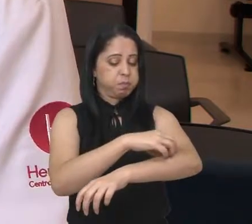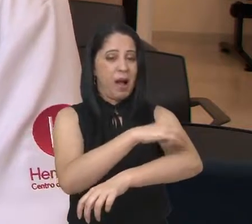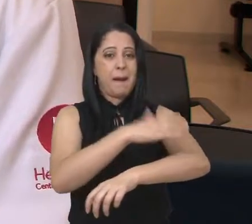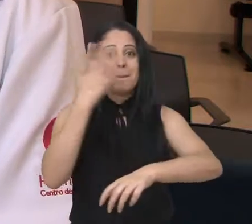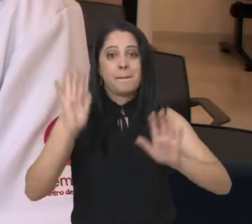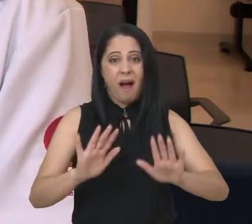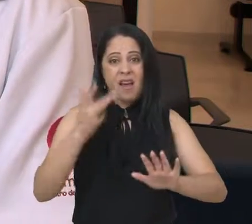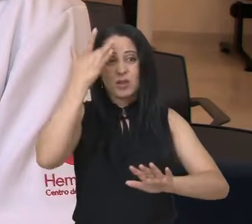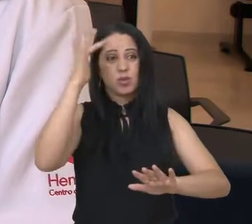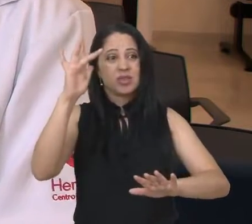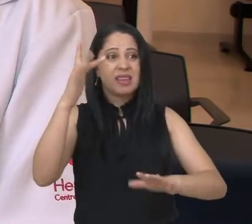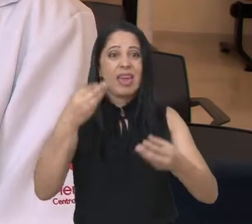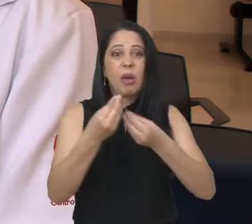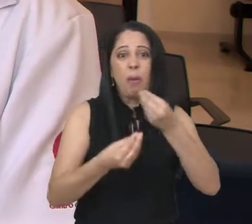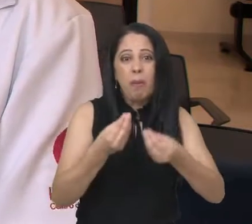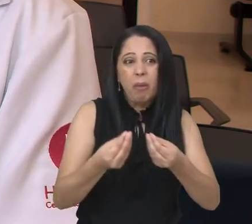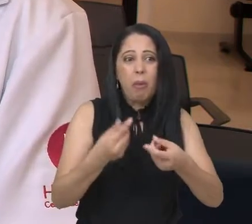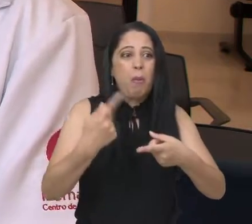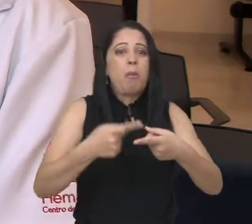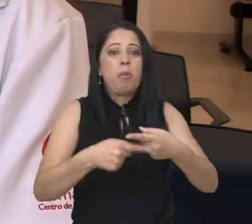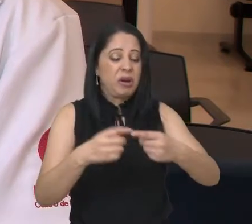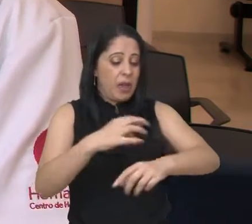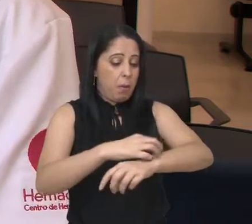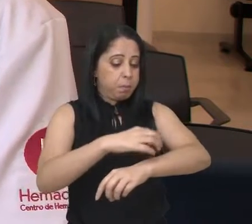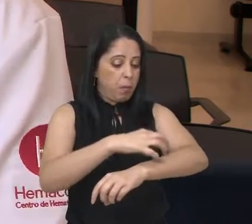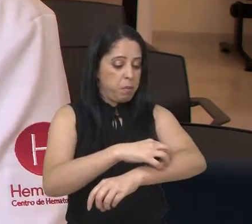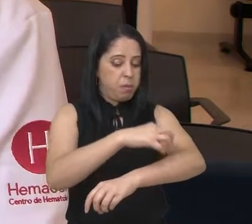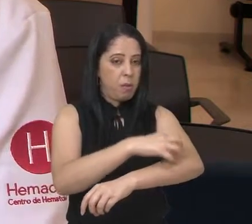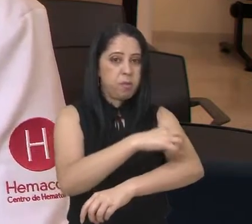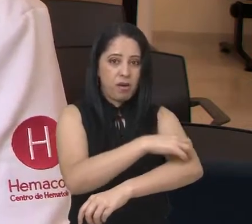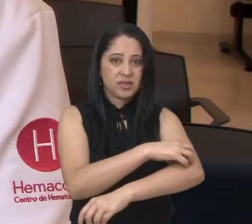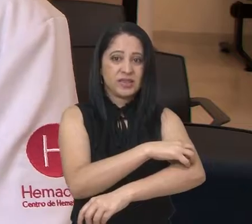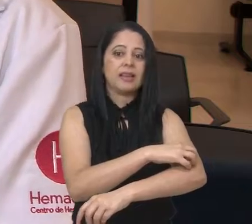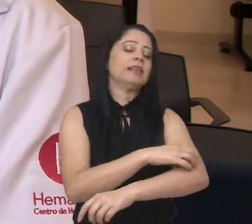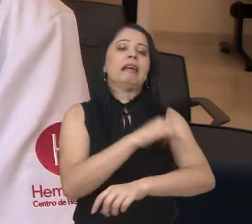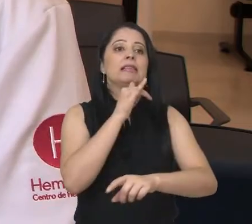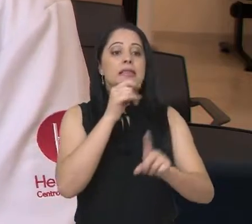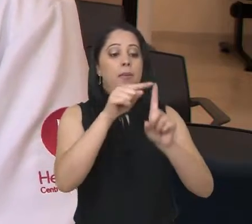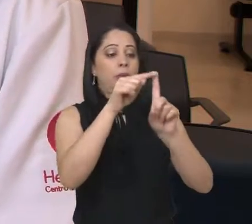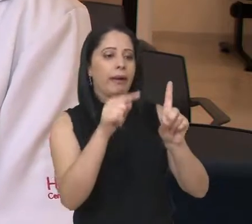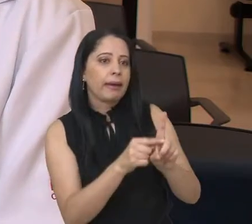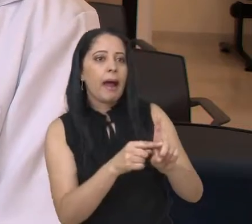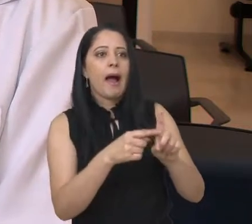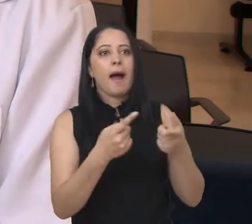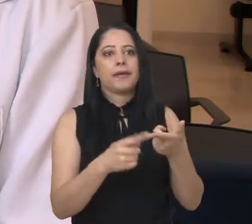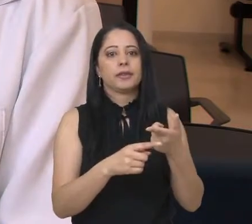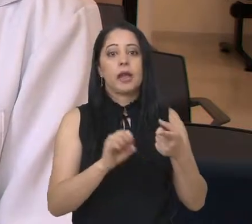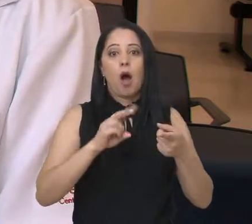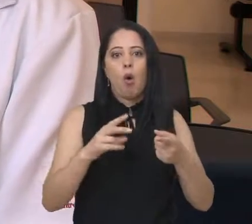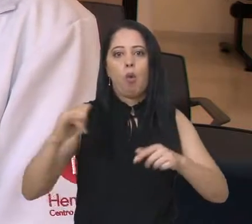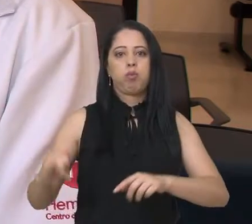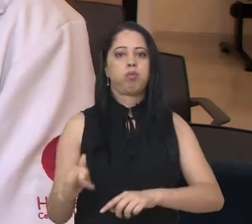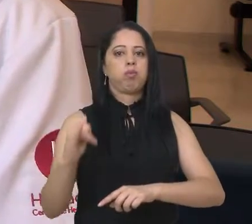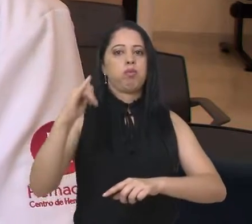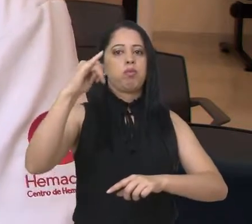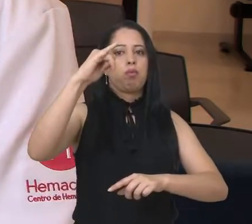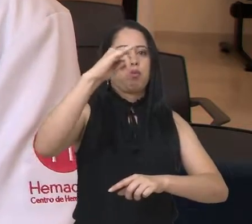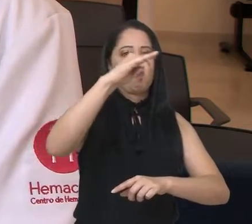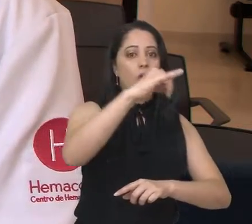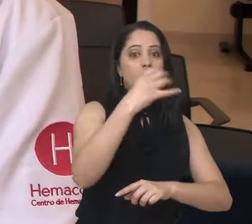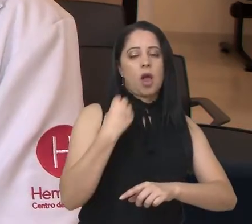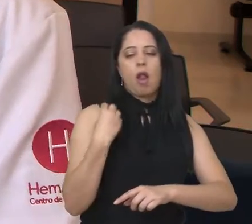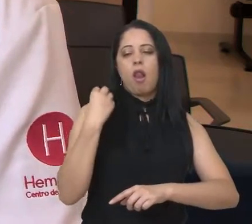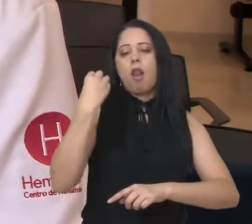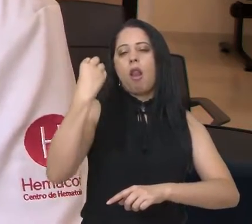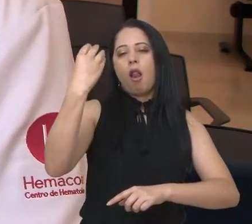trombose, e que vai ser submetida a uma outra situação de risco de trombose, por exemplo, ela engravidou, ela vai fazer voos acima de 3 horas, ela